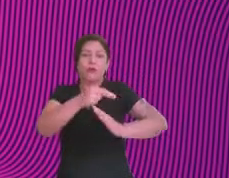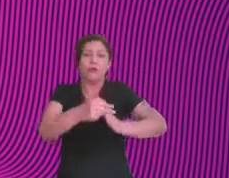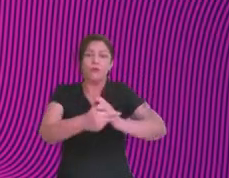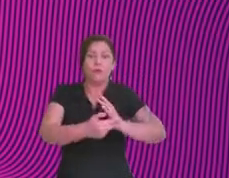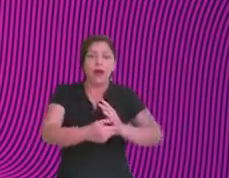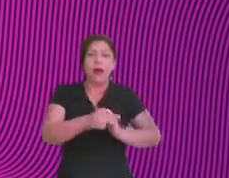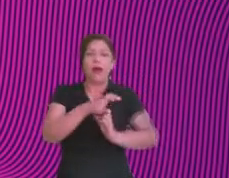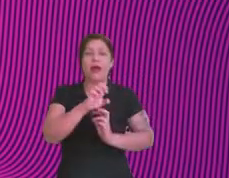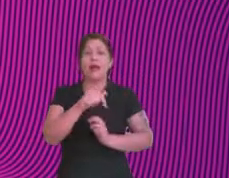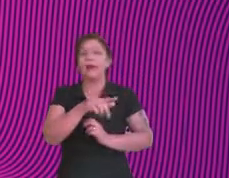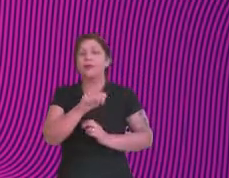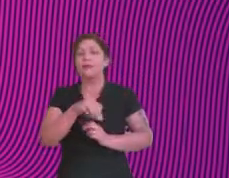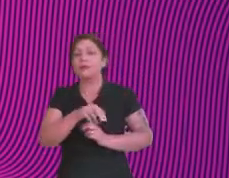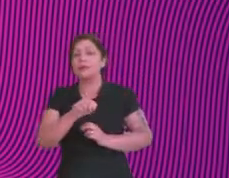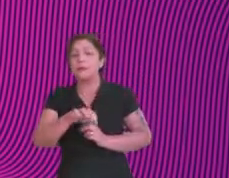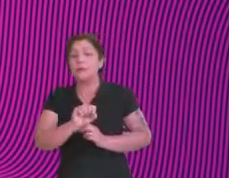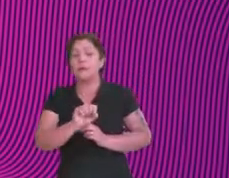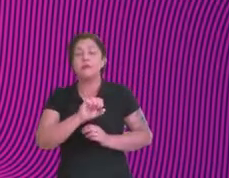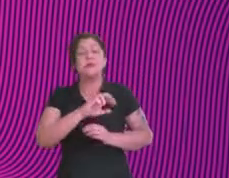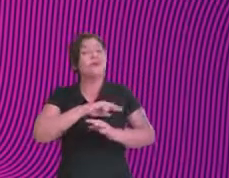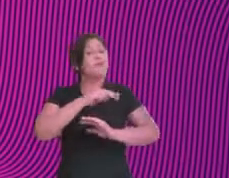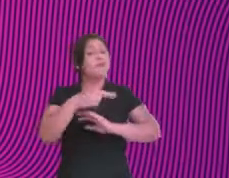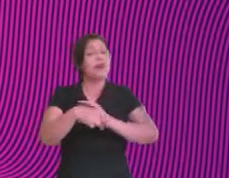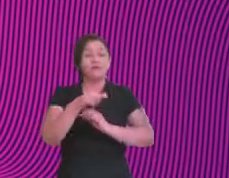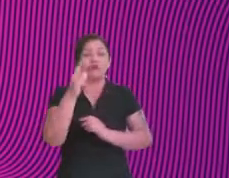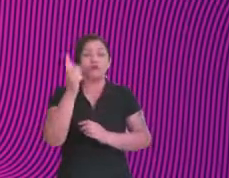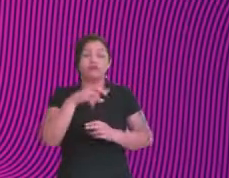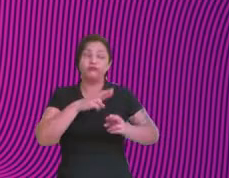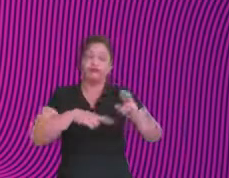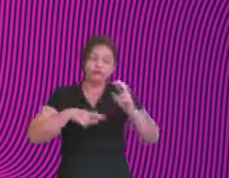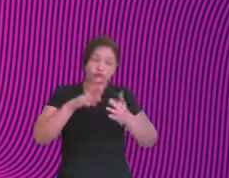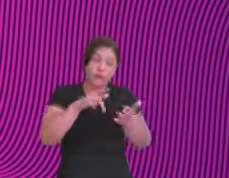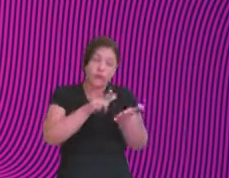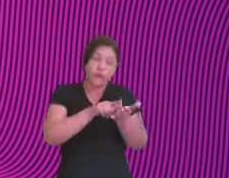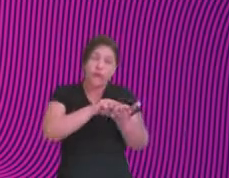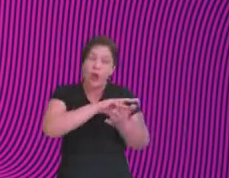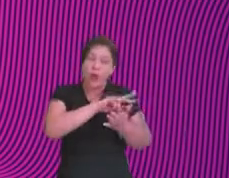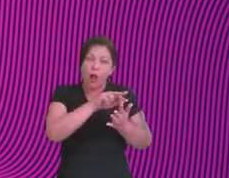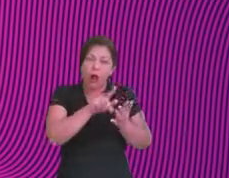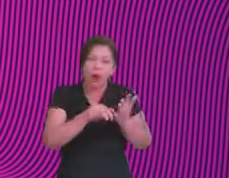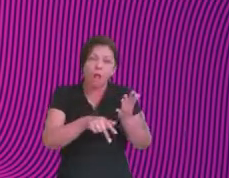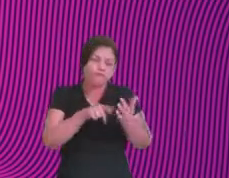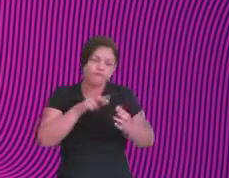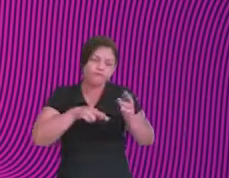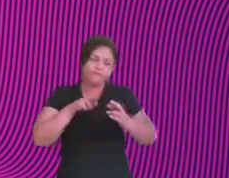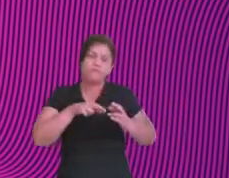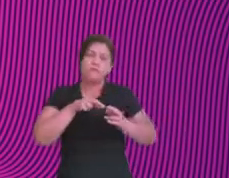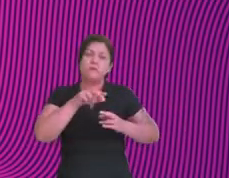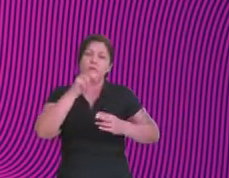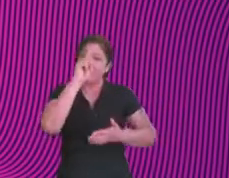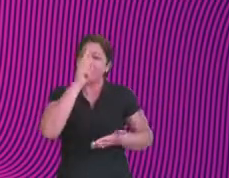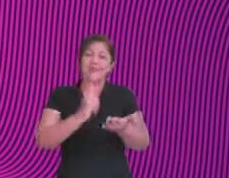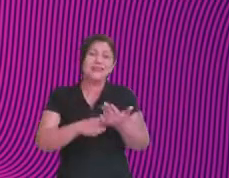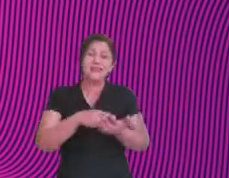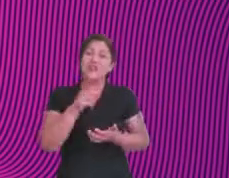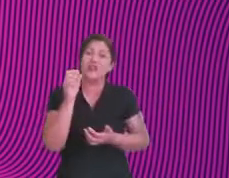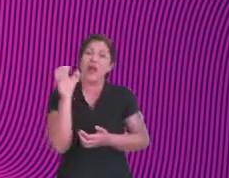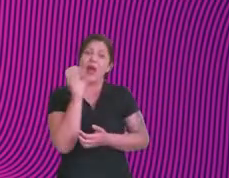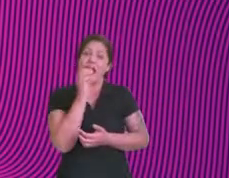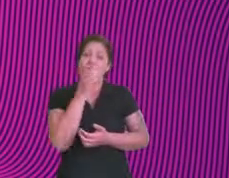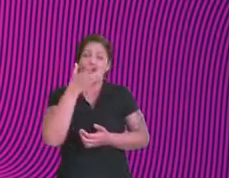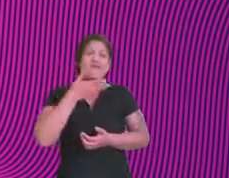perguntou em relação a HIPEC em câncer de ovário, eu acho que hoje está muito bem estabelecido no